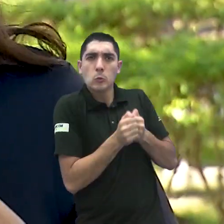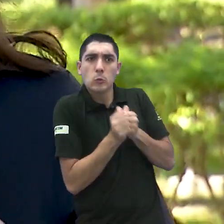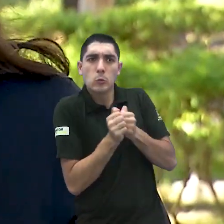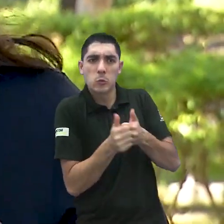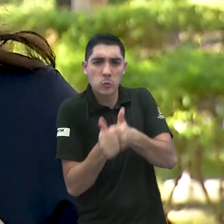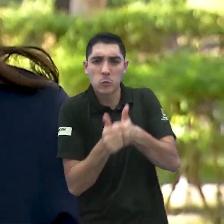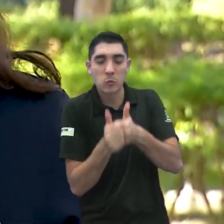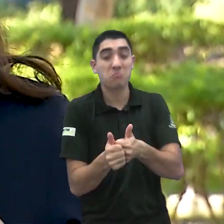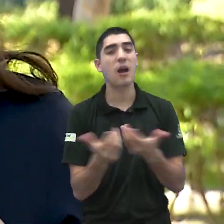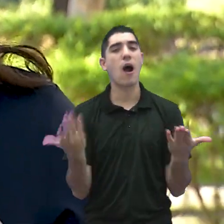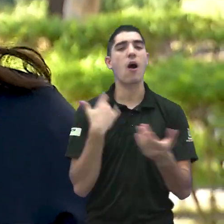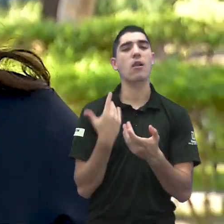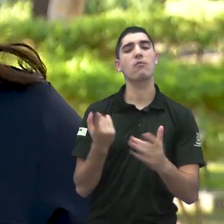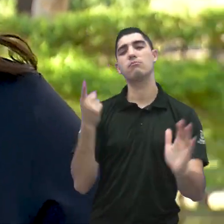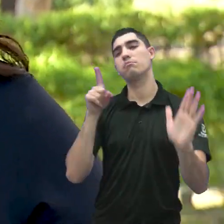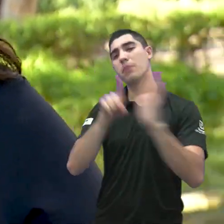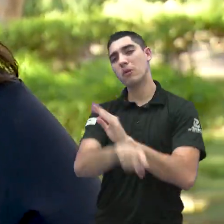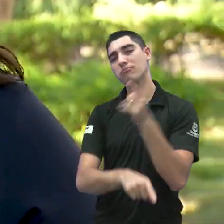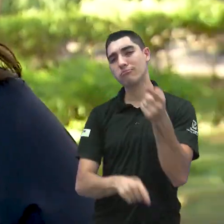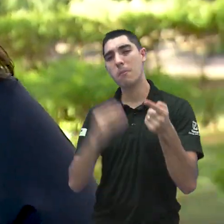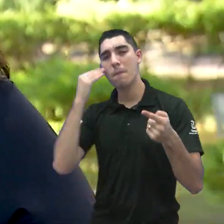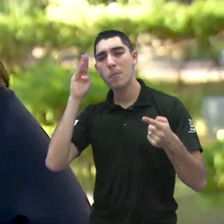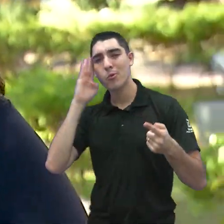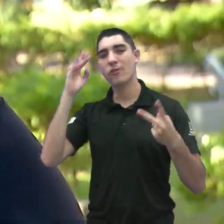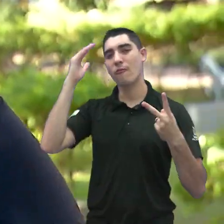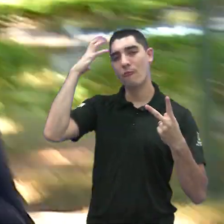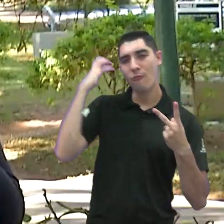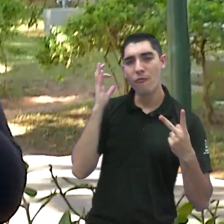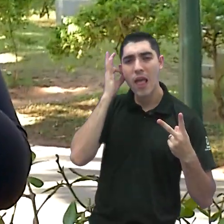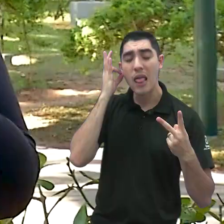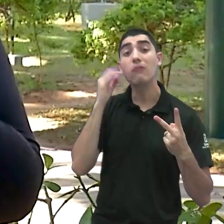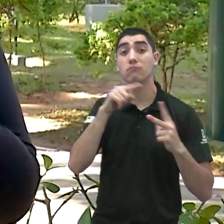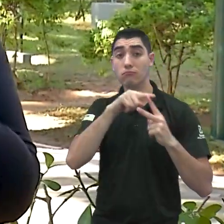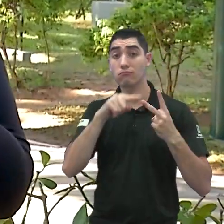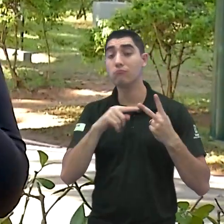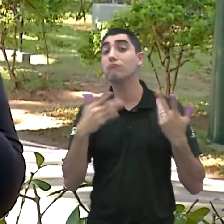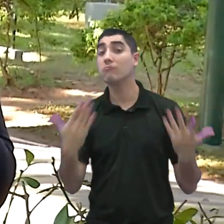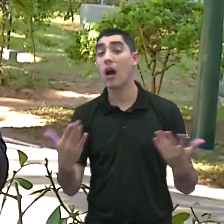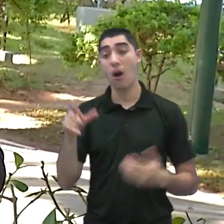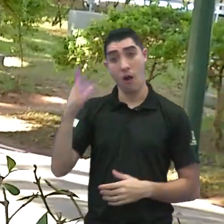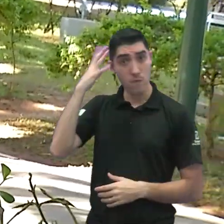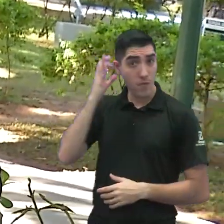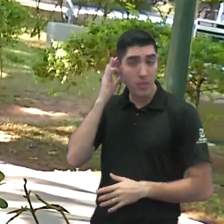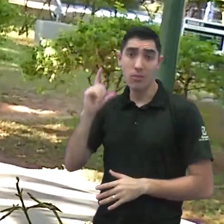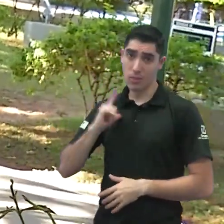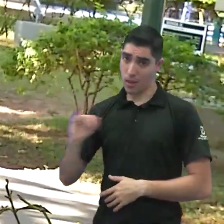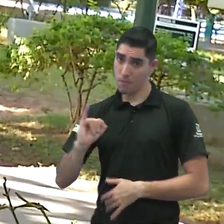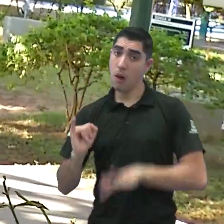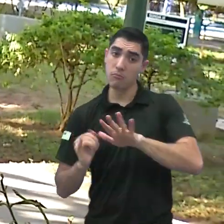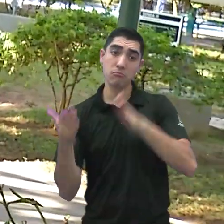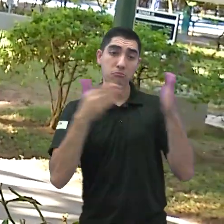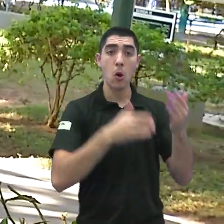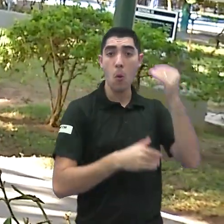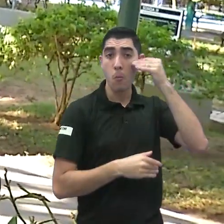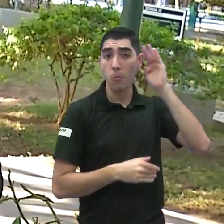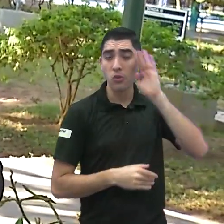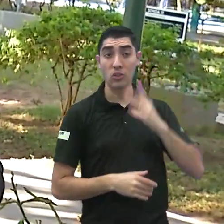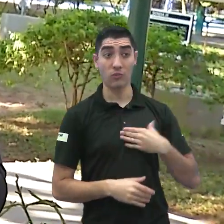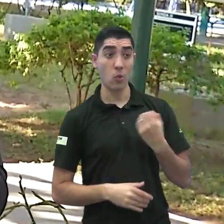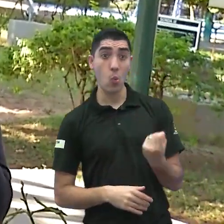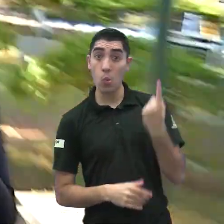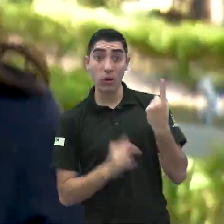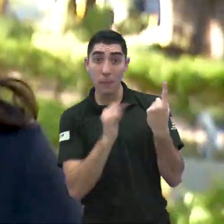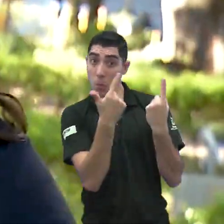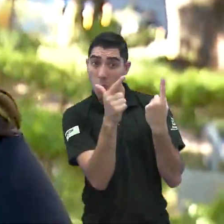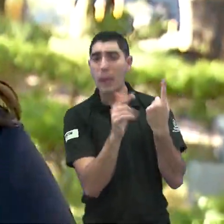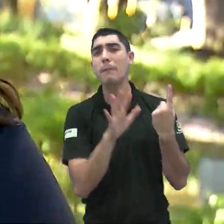quanto pros filhos. E aí eu devolvo pro estúdio perguntando pro Brunão e pra Fernanda que tem essa diferença, né? A Fer cresceu com irmãos, já o Bruno sempre foi filho